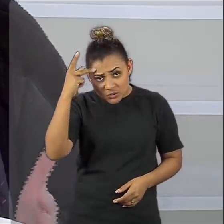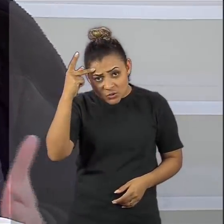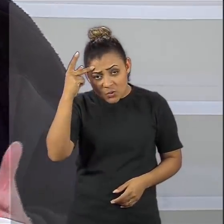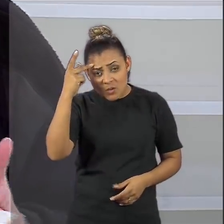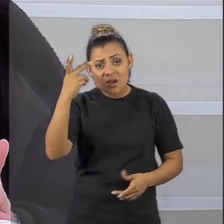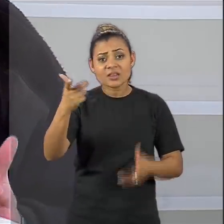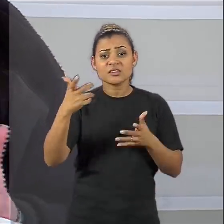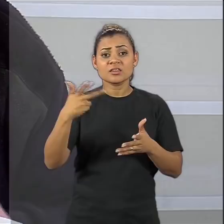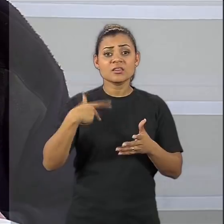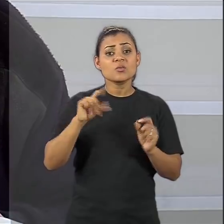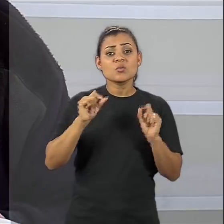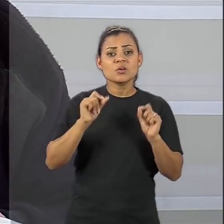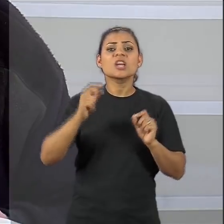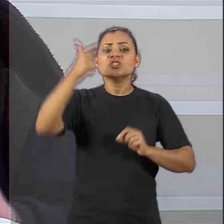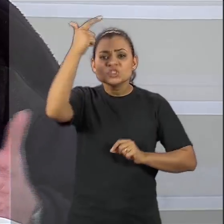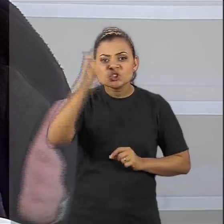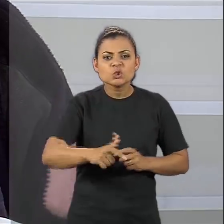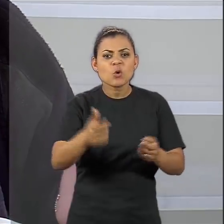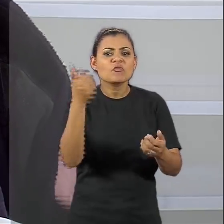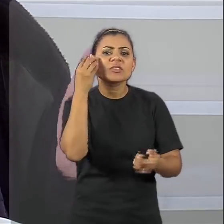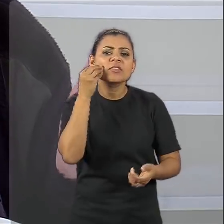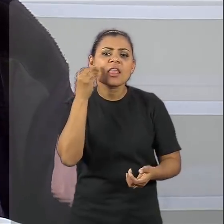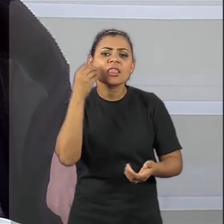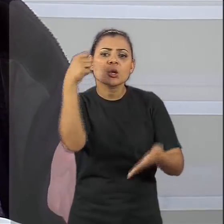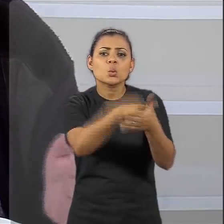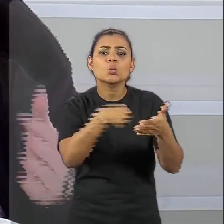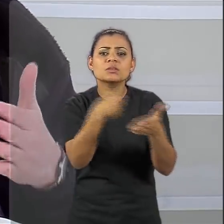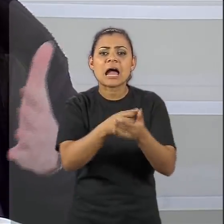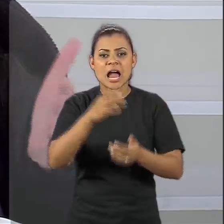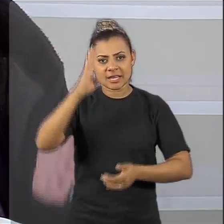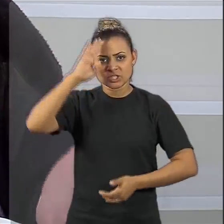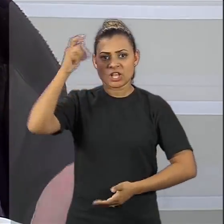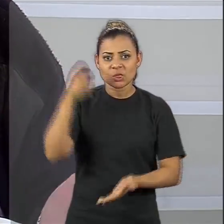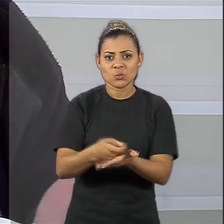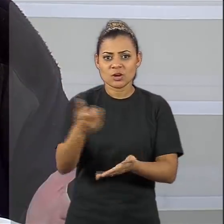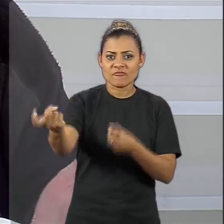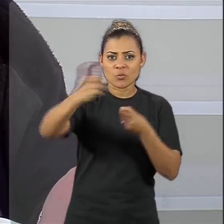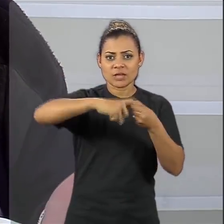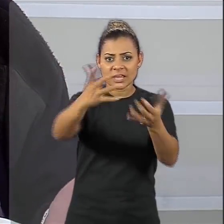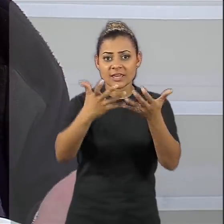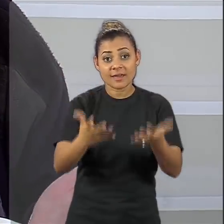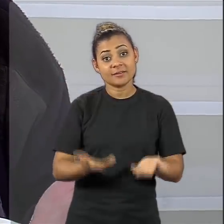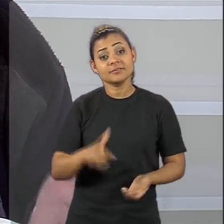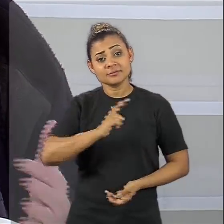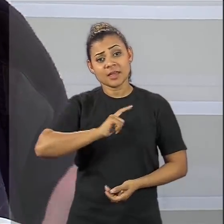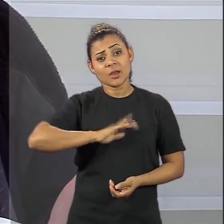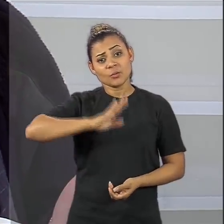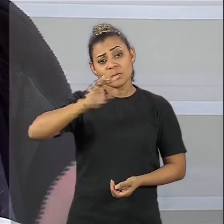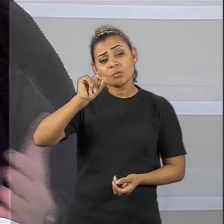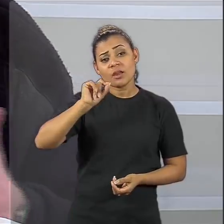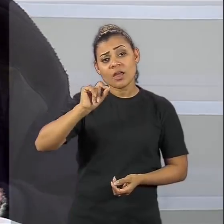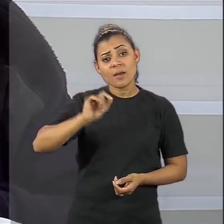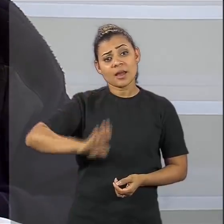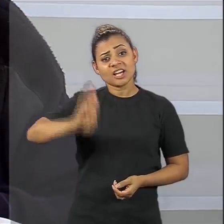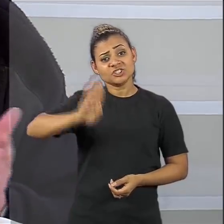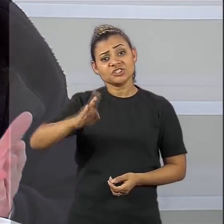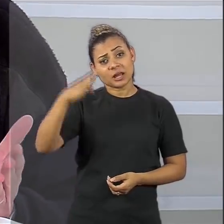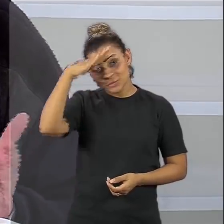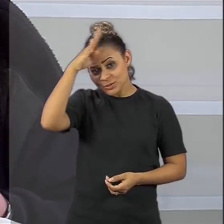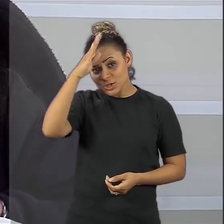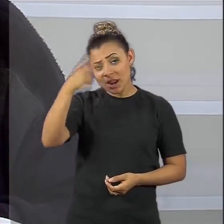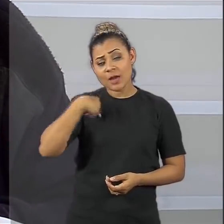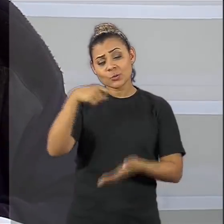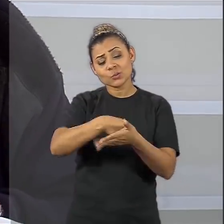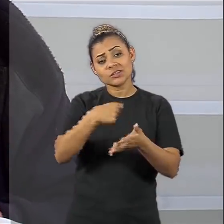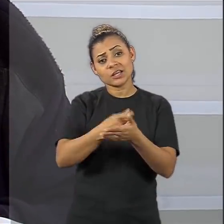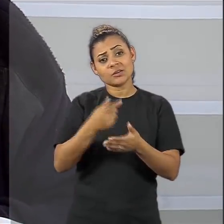botam a cabeça para fora de novo e estão aí até com um candidato próprio disputando. Acho que aí há dois